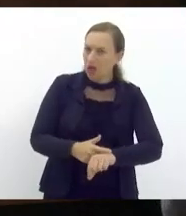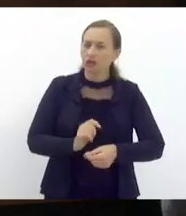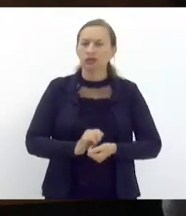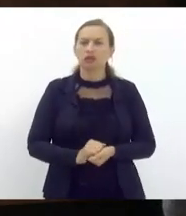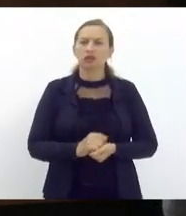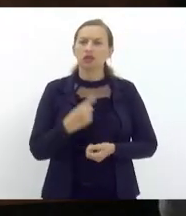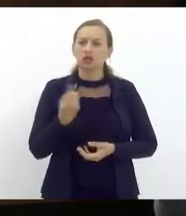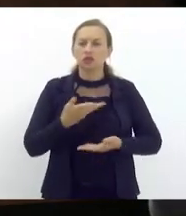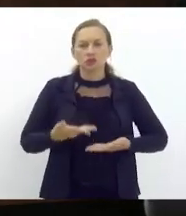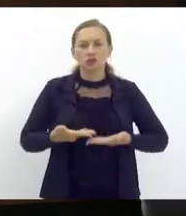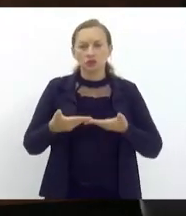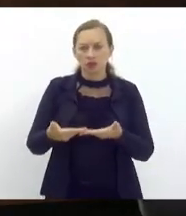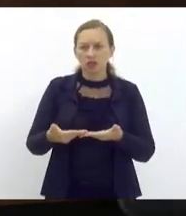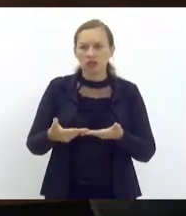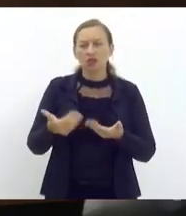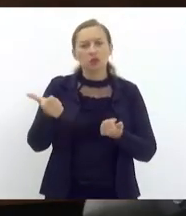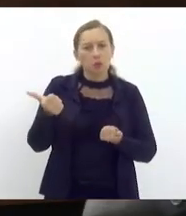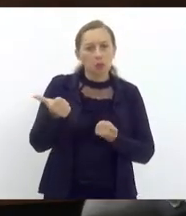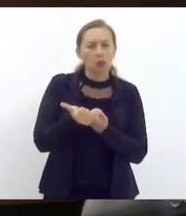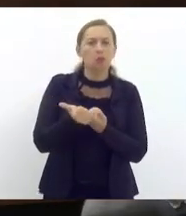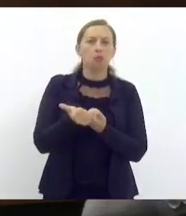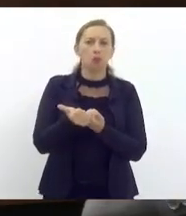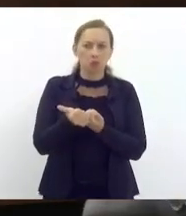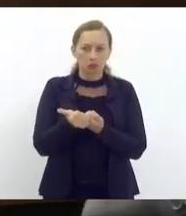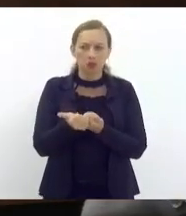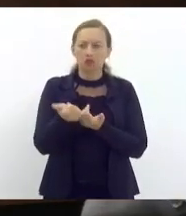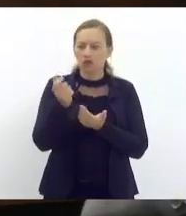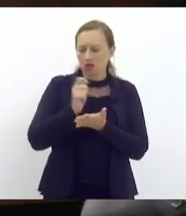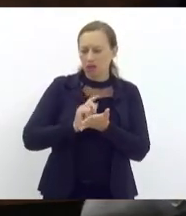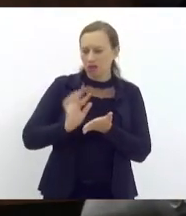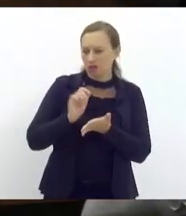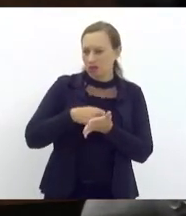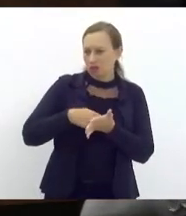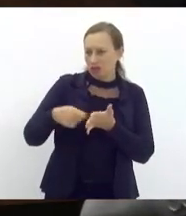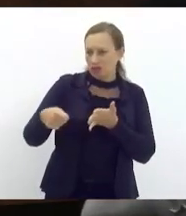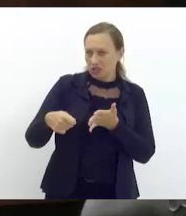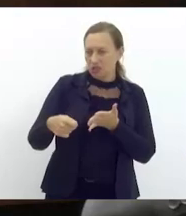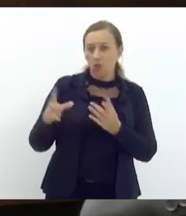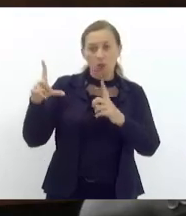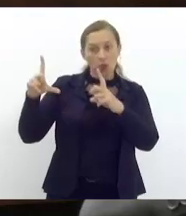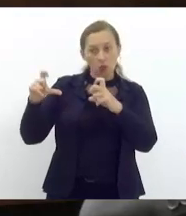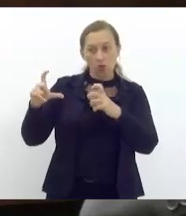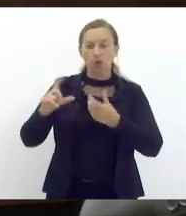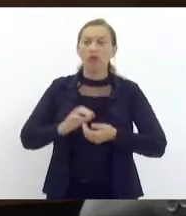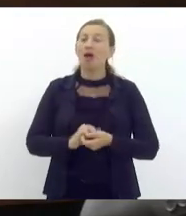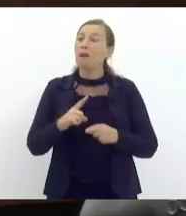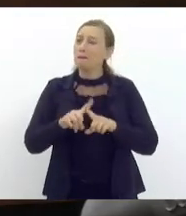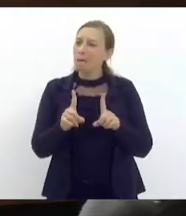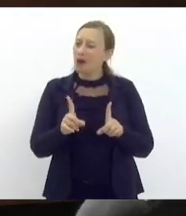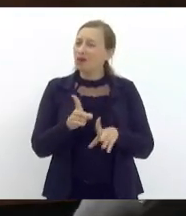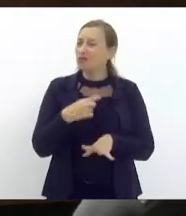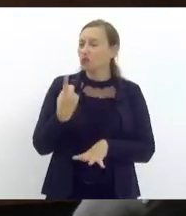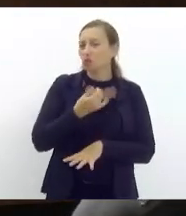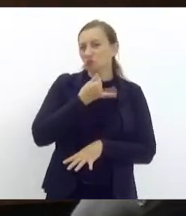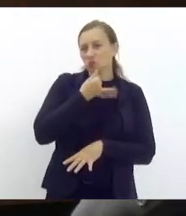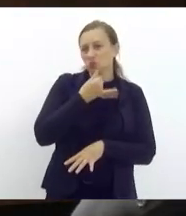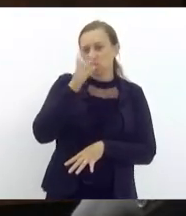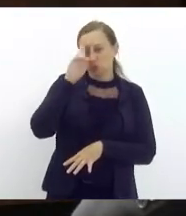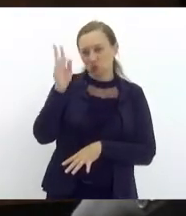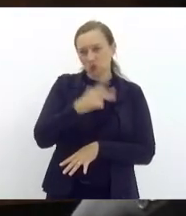nós oferecemos todo o suporte assinamos tiramos foto mas para nossa tristeza